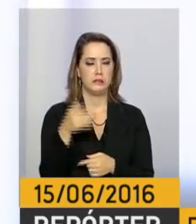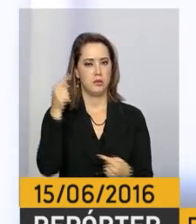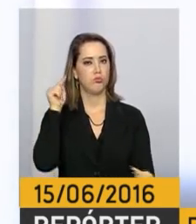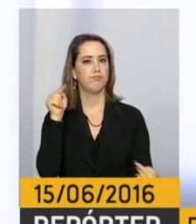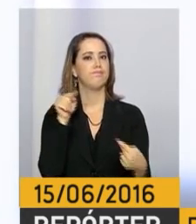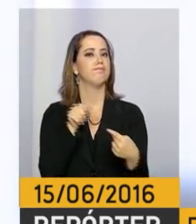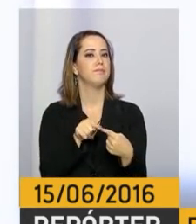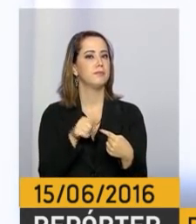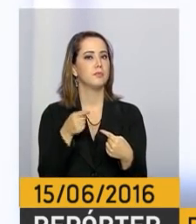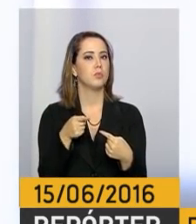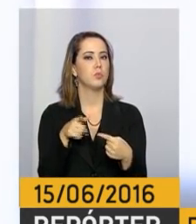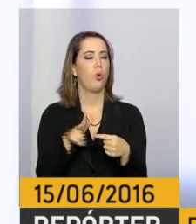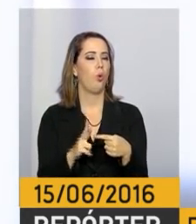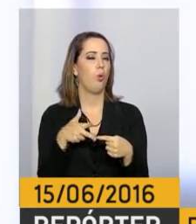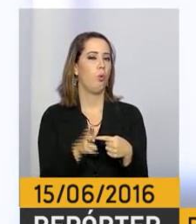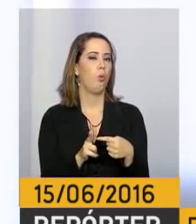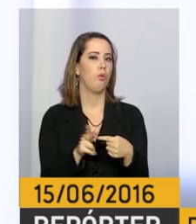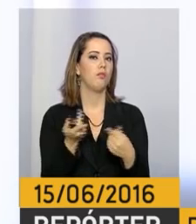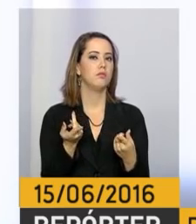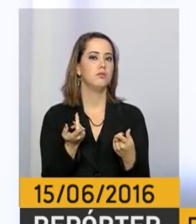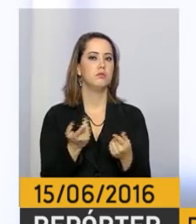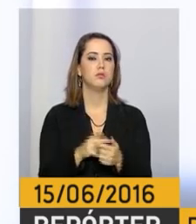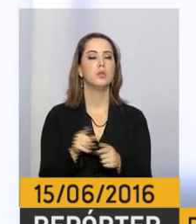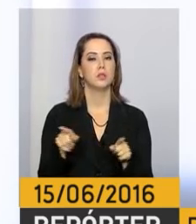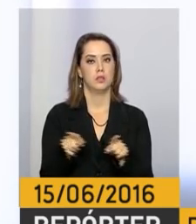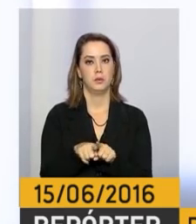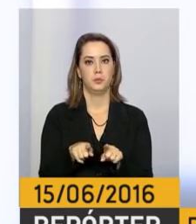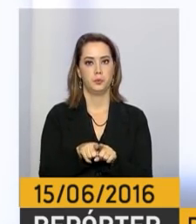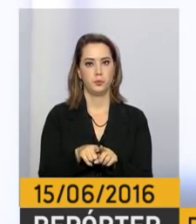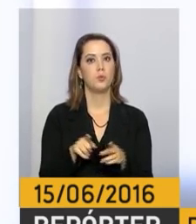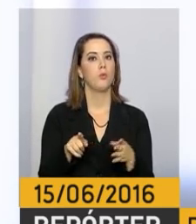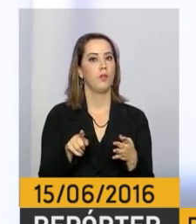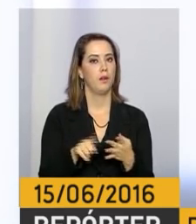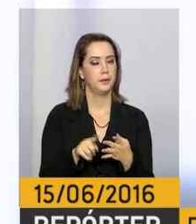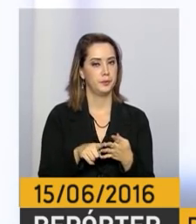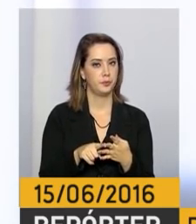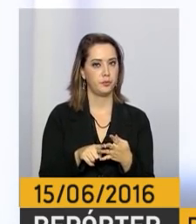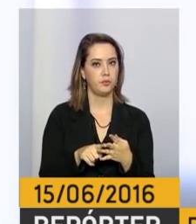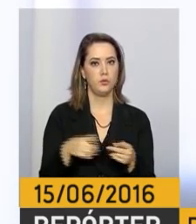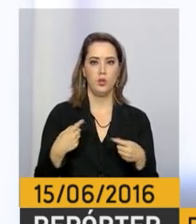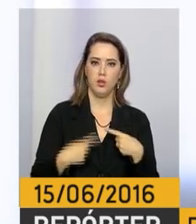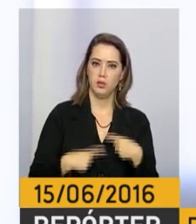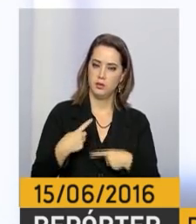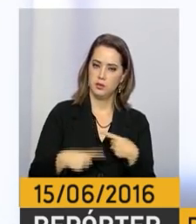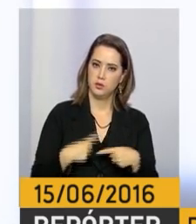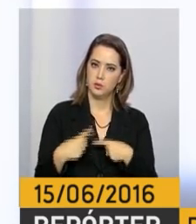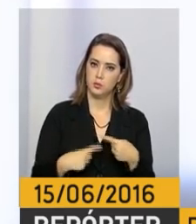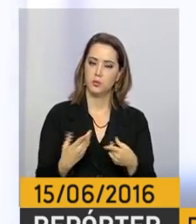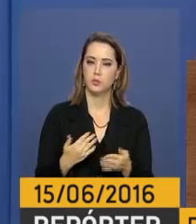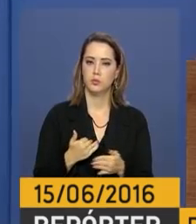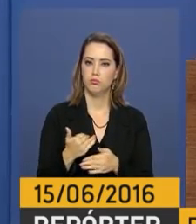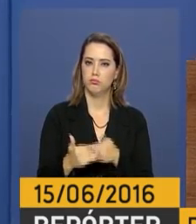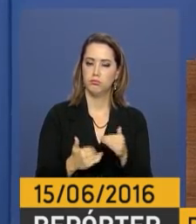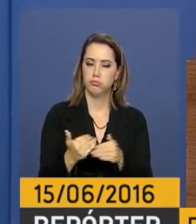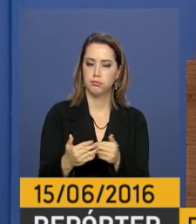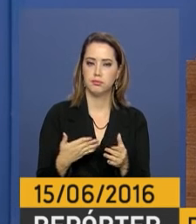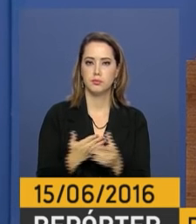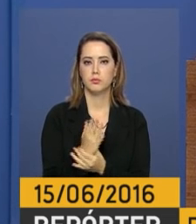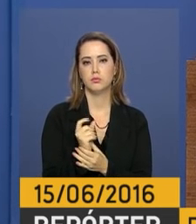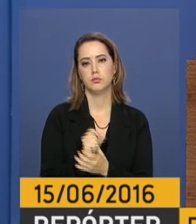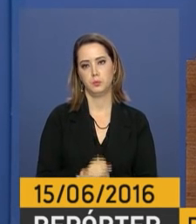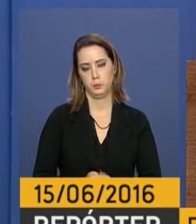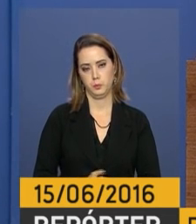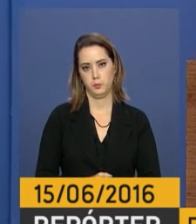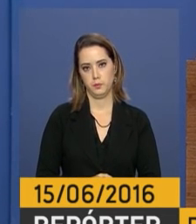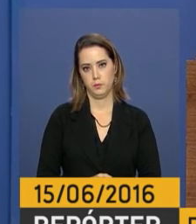modificação e também em relação às questões políticas que podem influenciar na tramitação. Bom, em primeiro